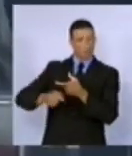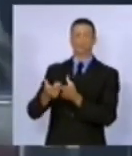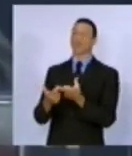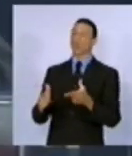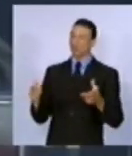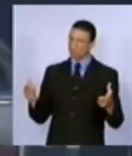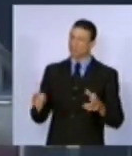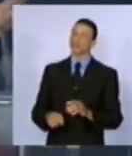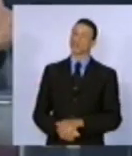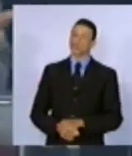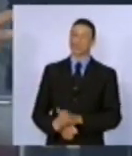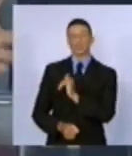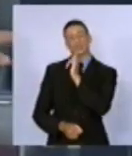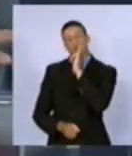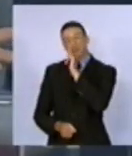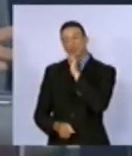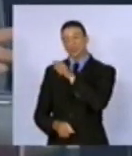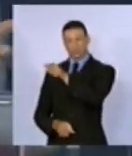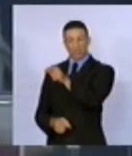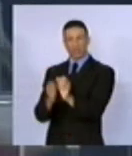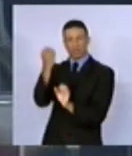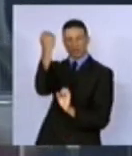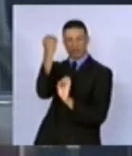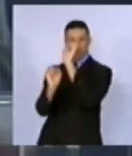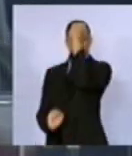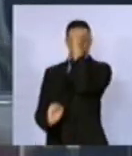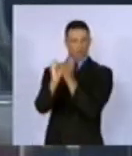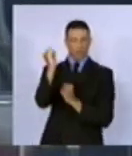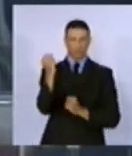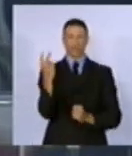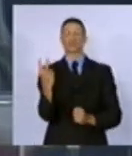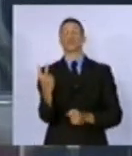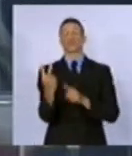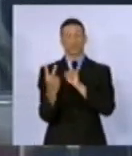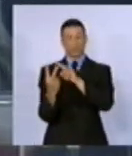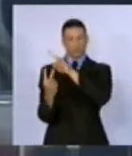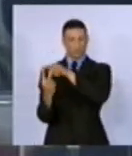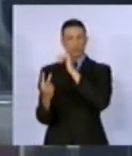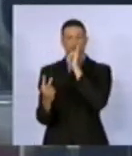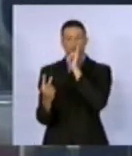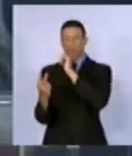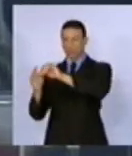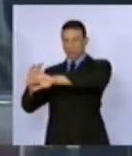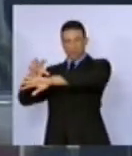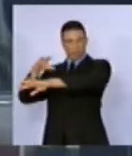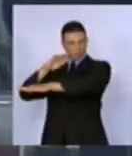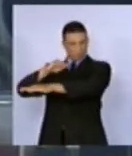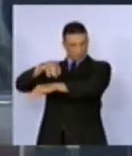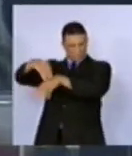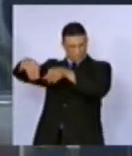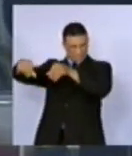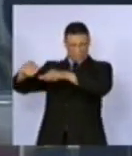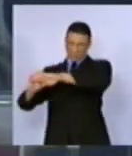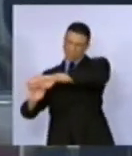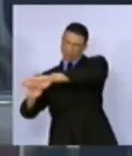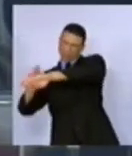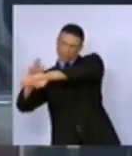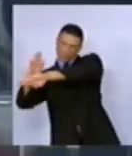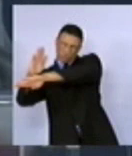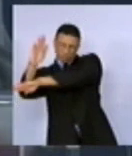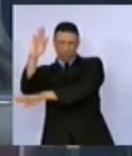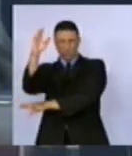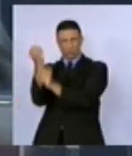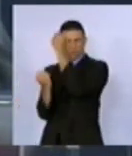citamos duas usinas localizadas nessas regiões de relevo acidentado em minas gerais em extensão essas usinas